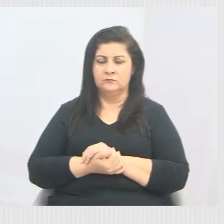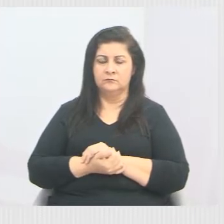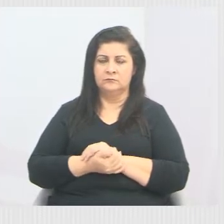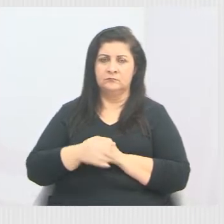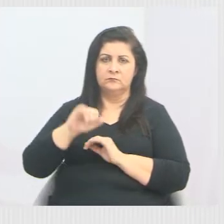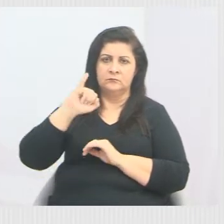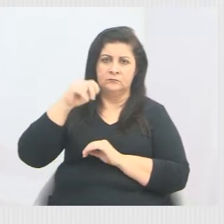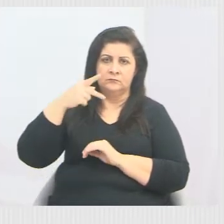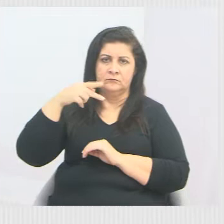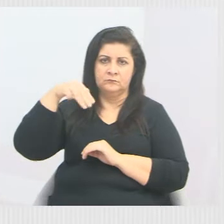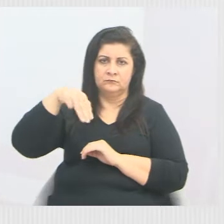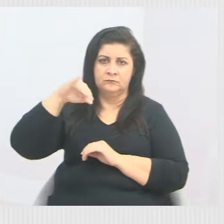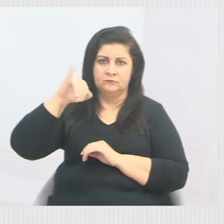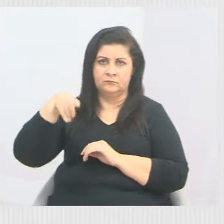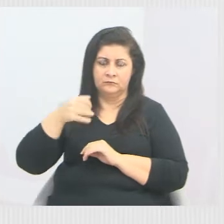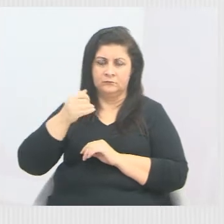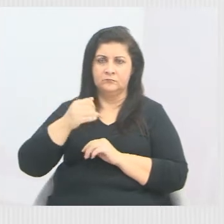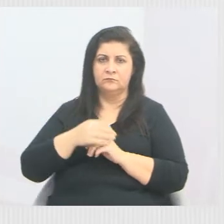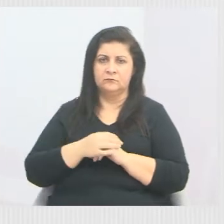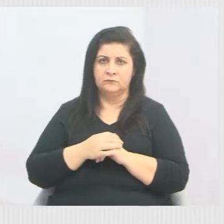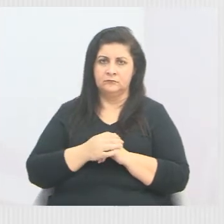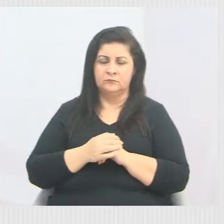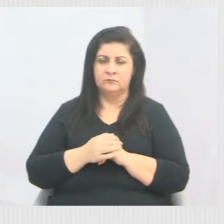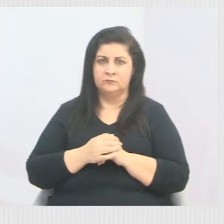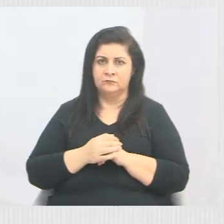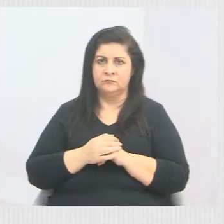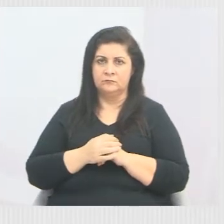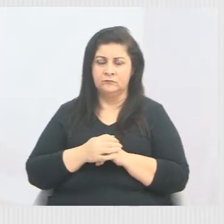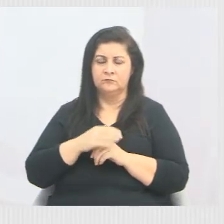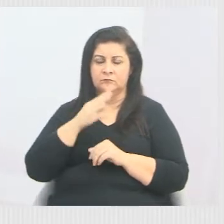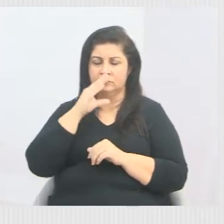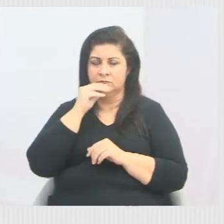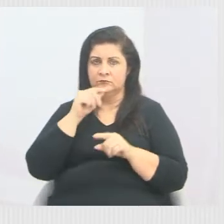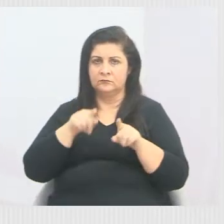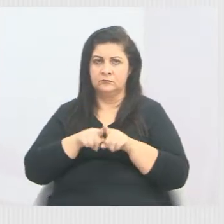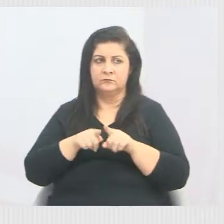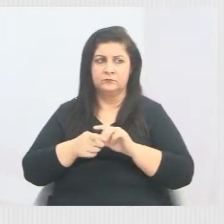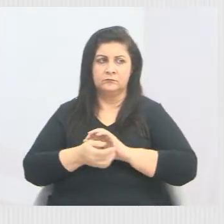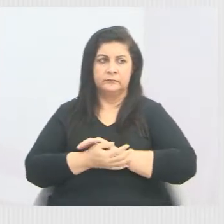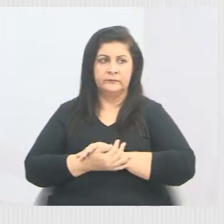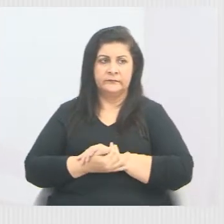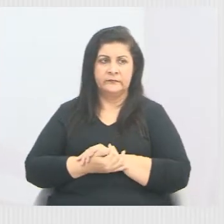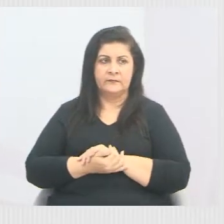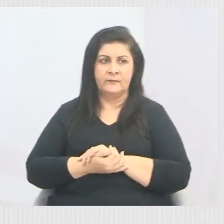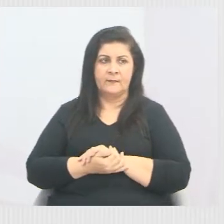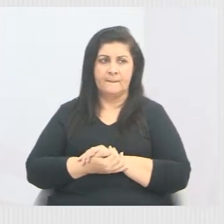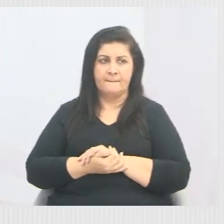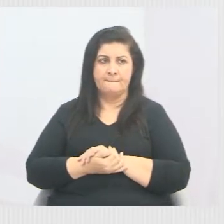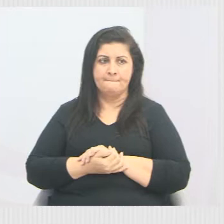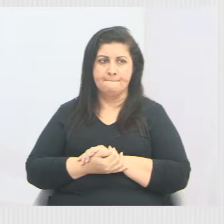IPMJ, tanto na folha patronal quanto de funcionários.